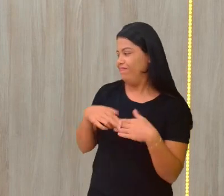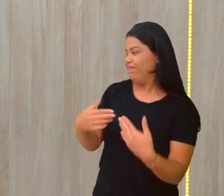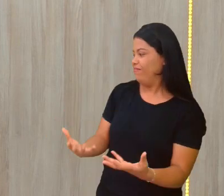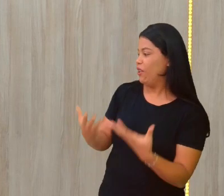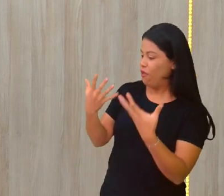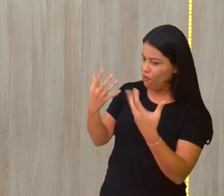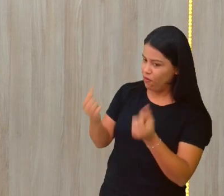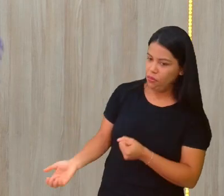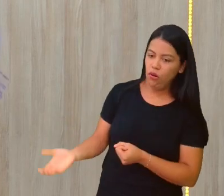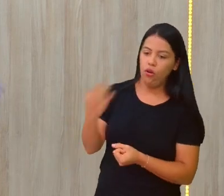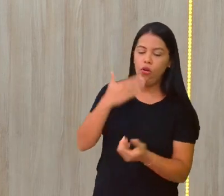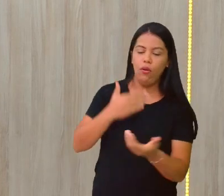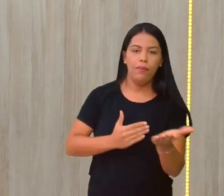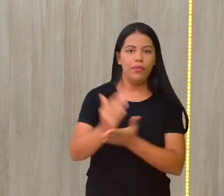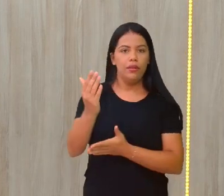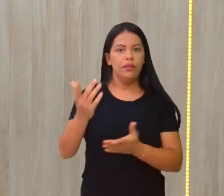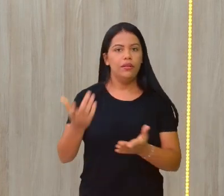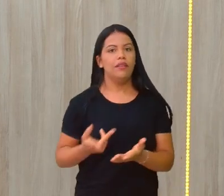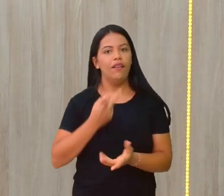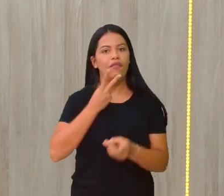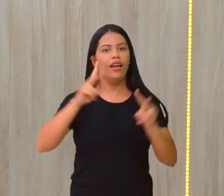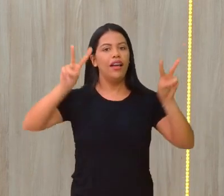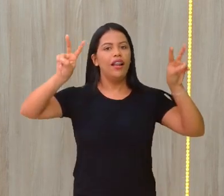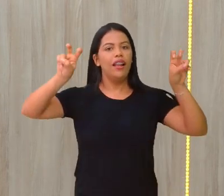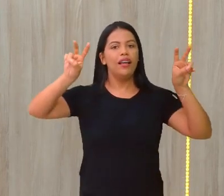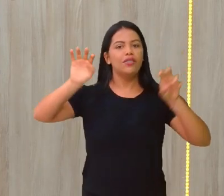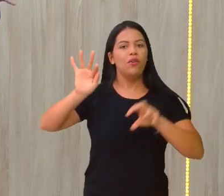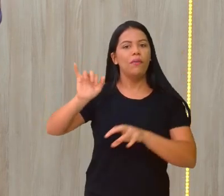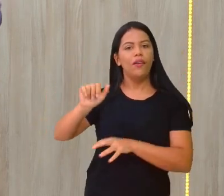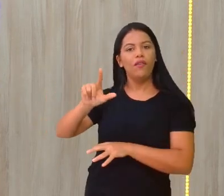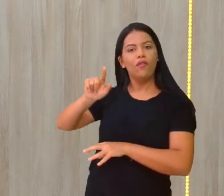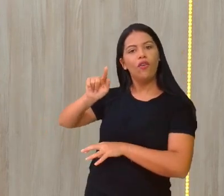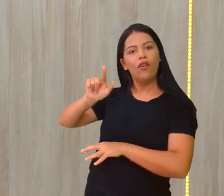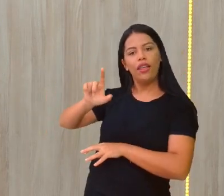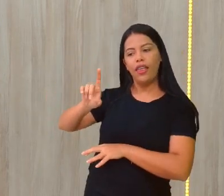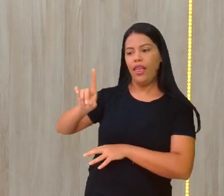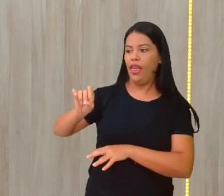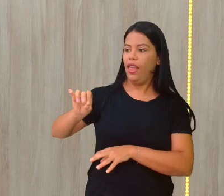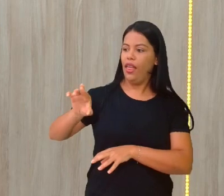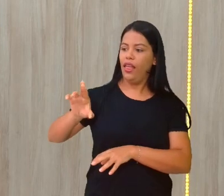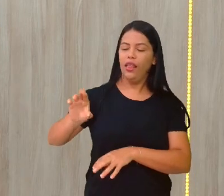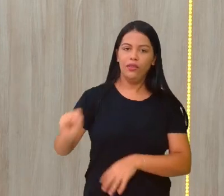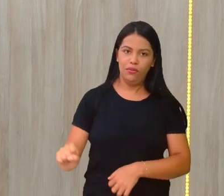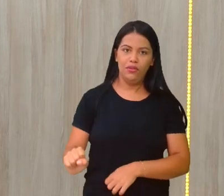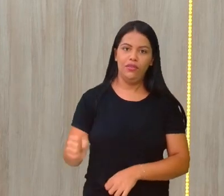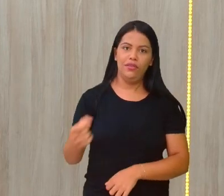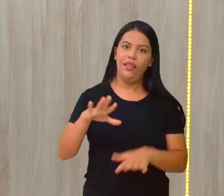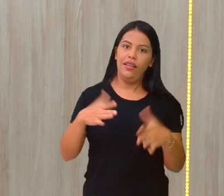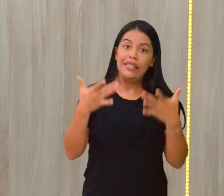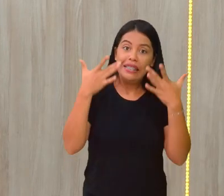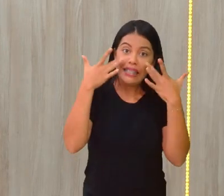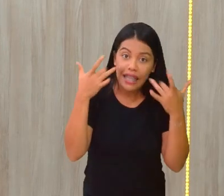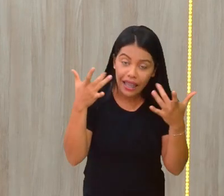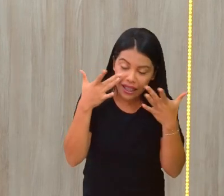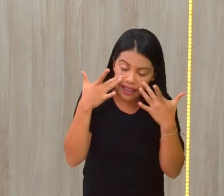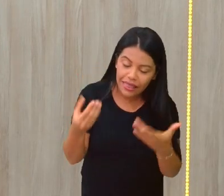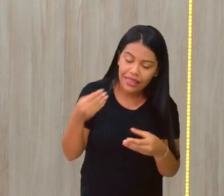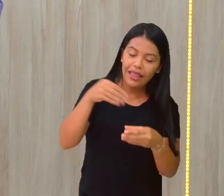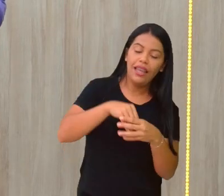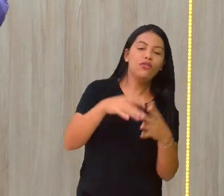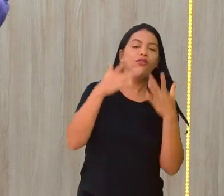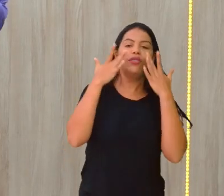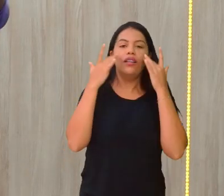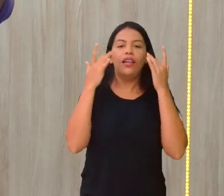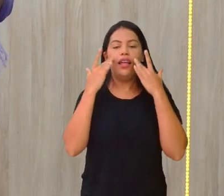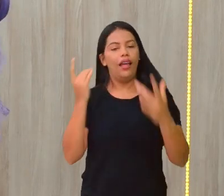Vamos embora falar dos folguedos cênicos, ou seja, a gente está dentro de teatro, né? Folguedos